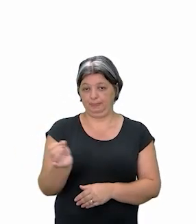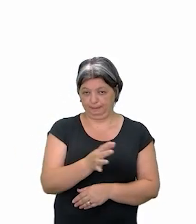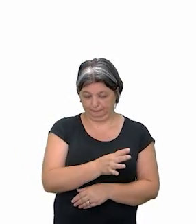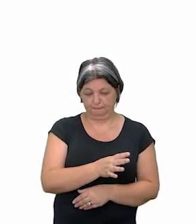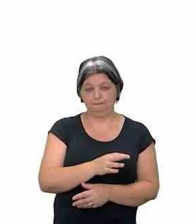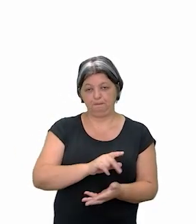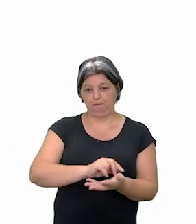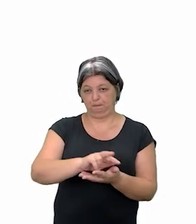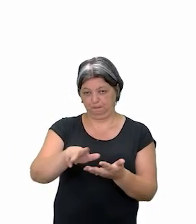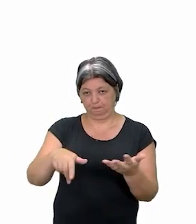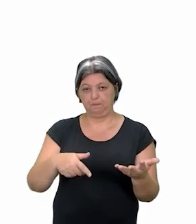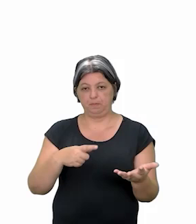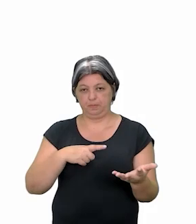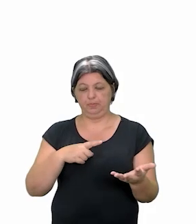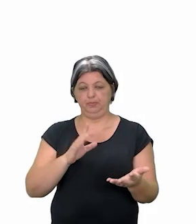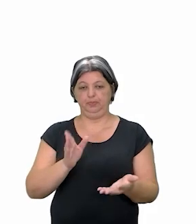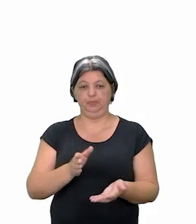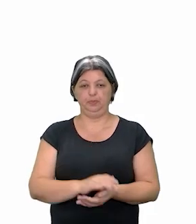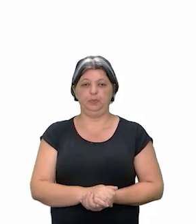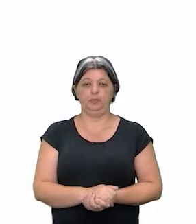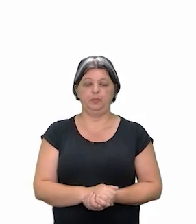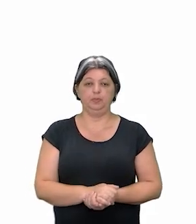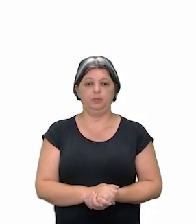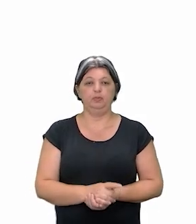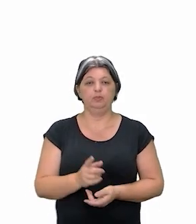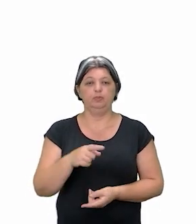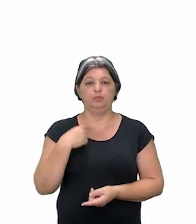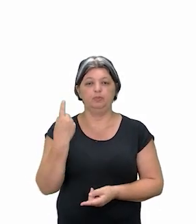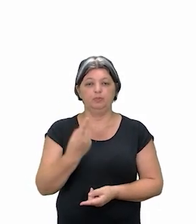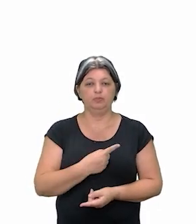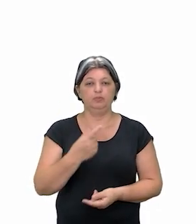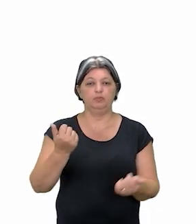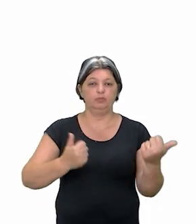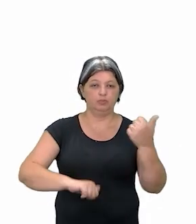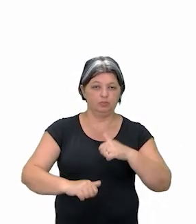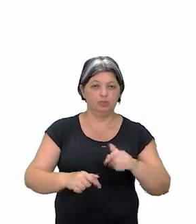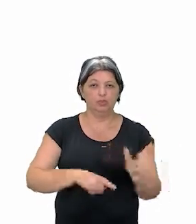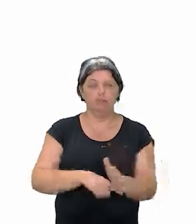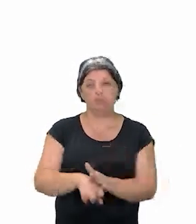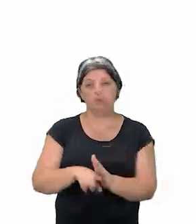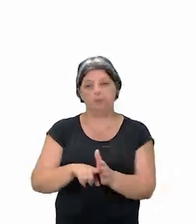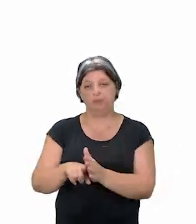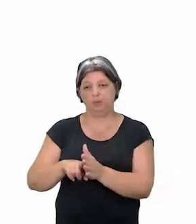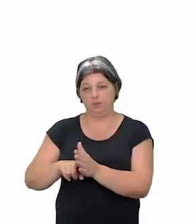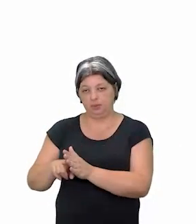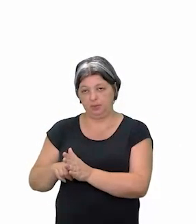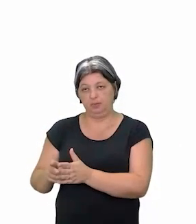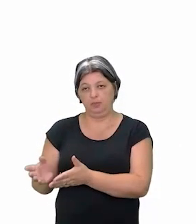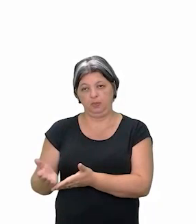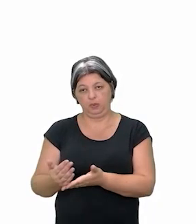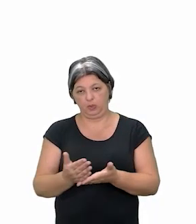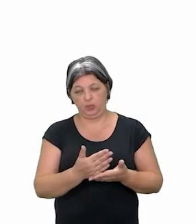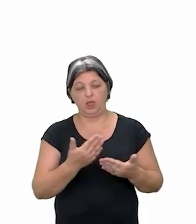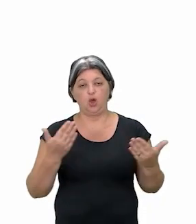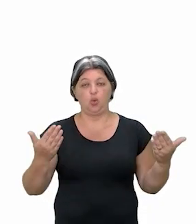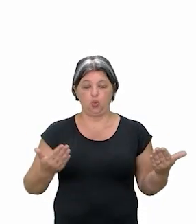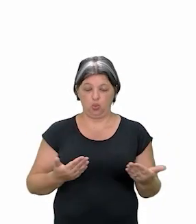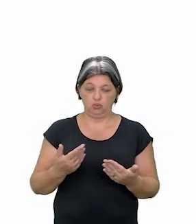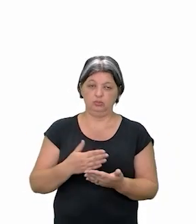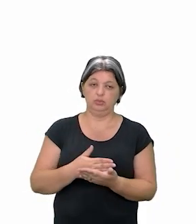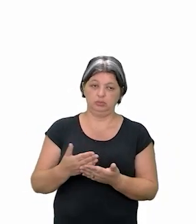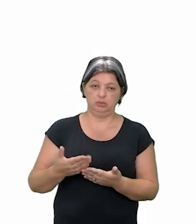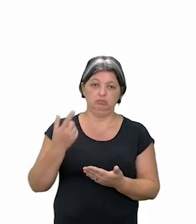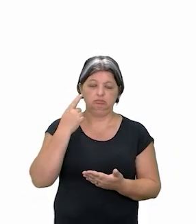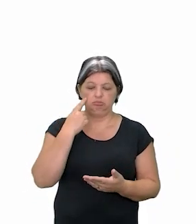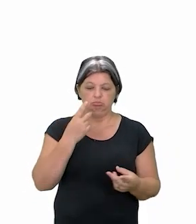dessa base que já existe, tá certo? Então, essa é a avaliação diagnóstica, e é isso que a gente está também trabalhando hoje. Vamos